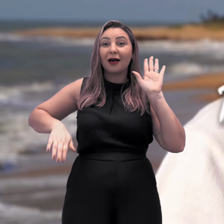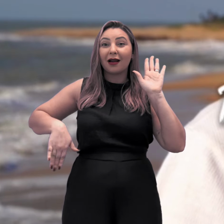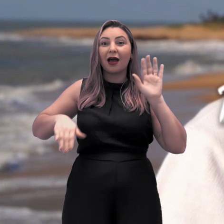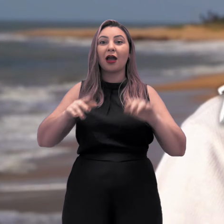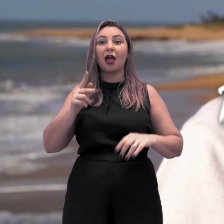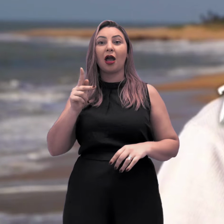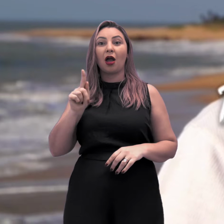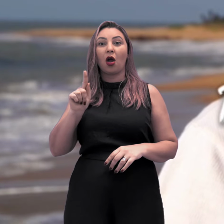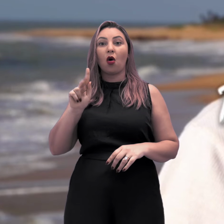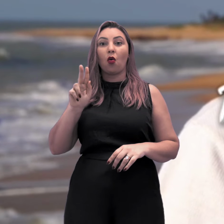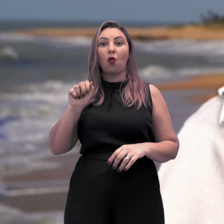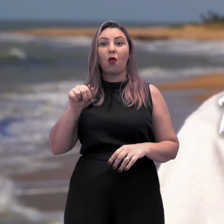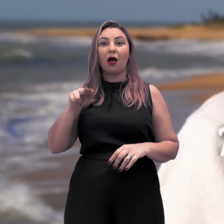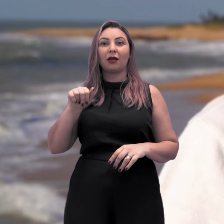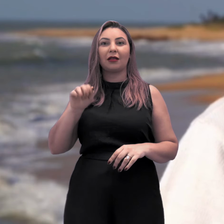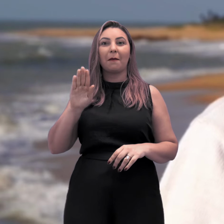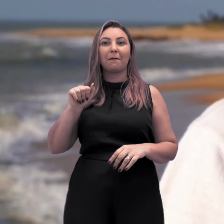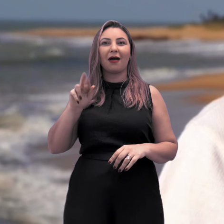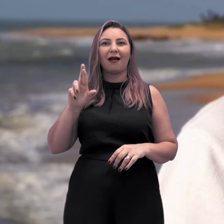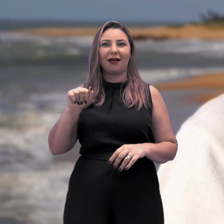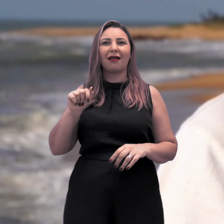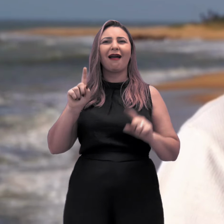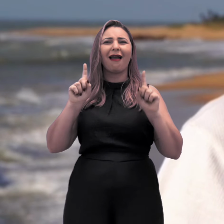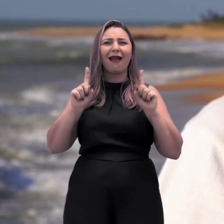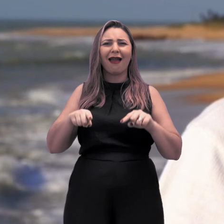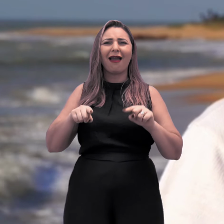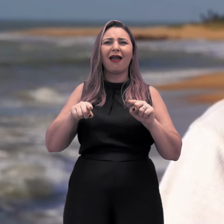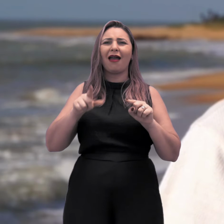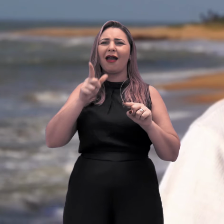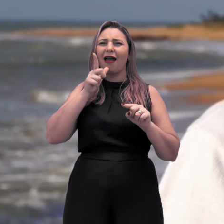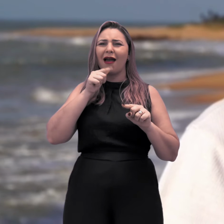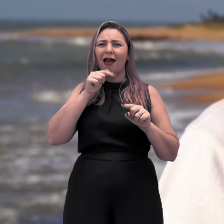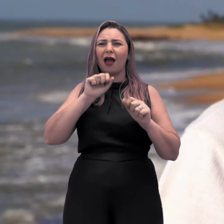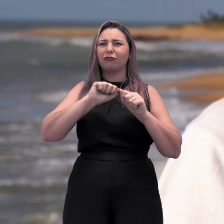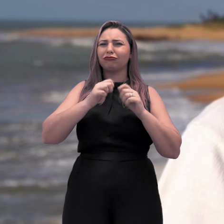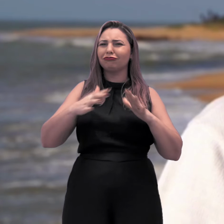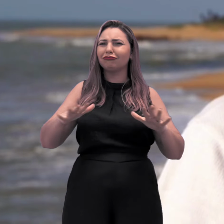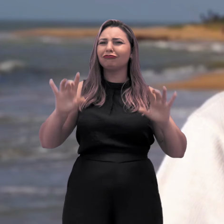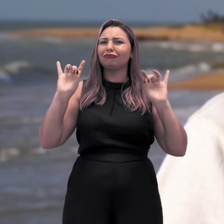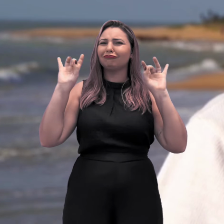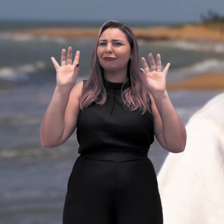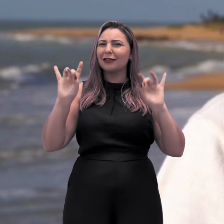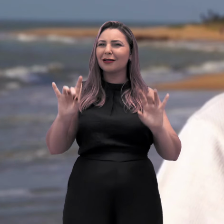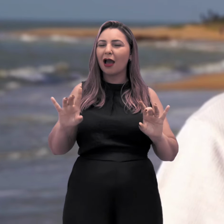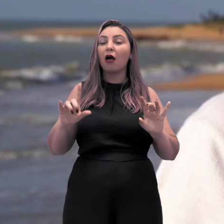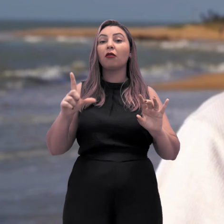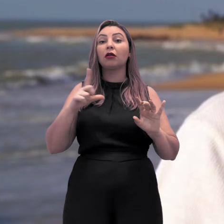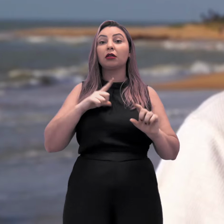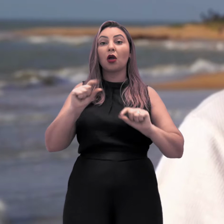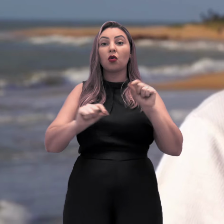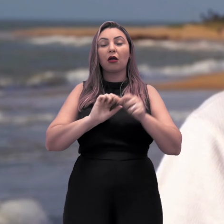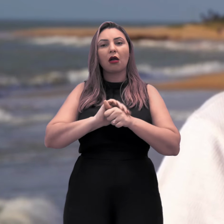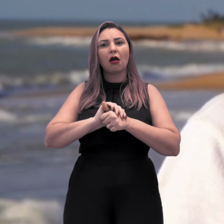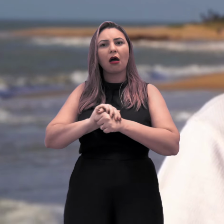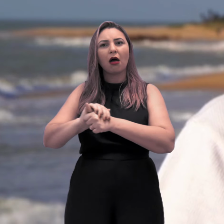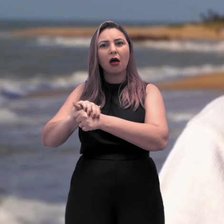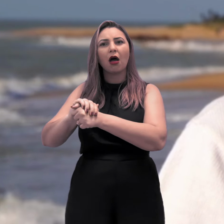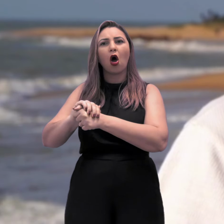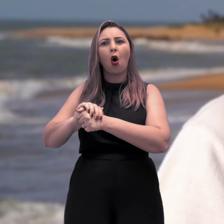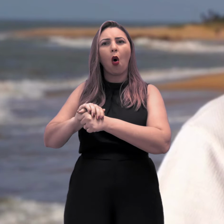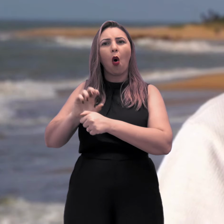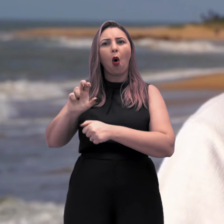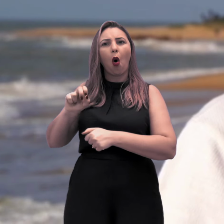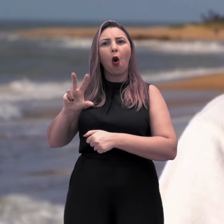da Guanabara, porque aqui, assim como em todo o litoral da costa do Espírito Santo, é um lugar muito especial de desova